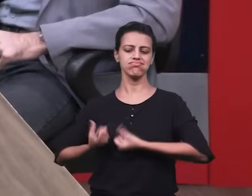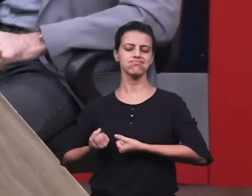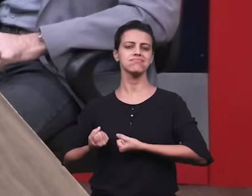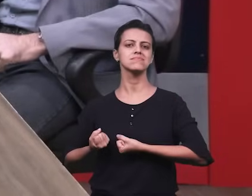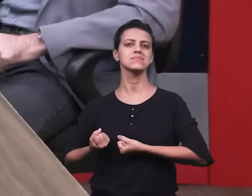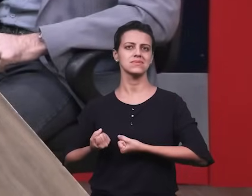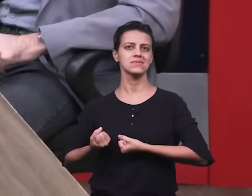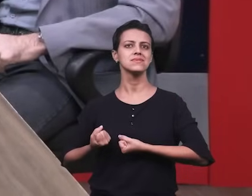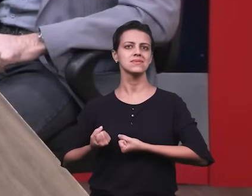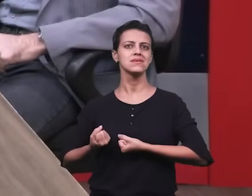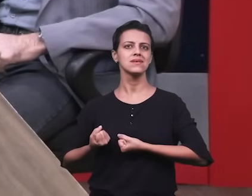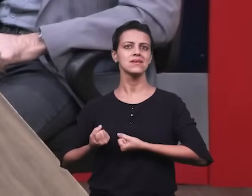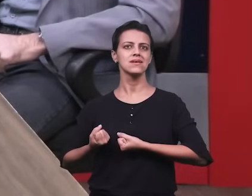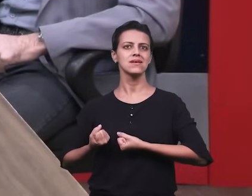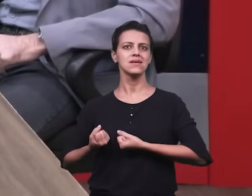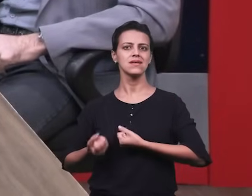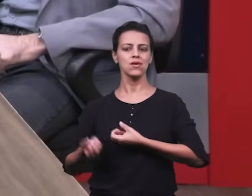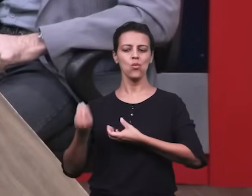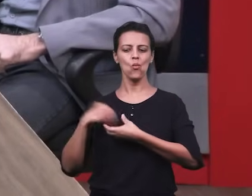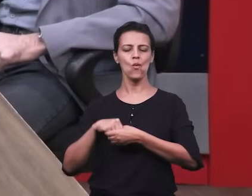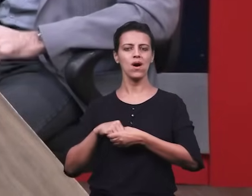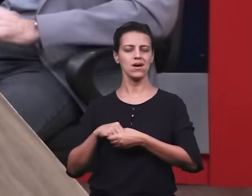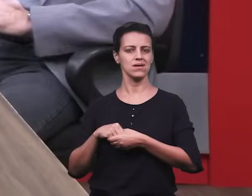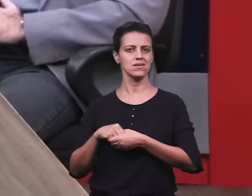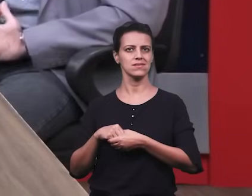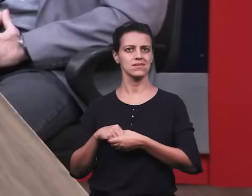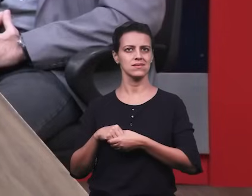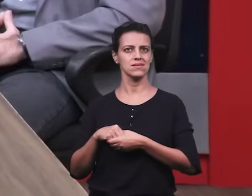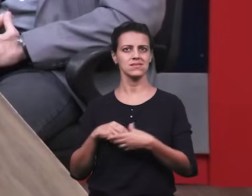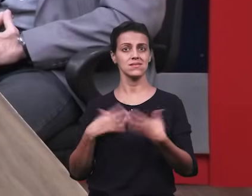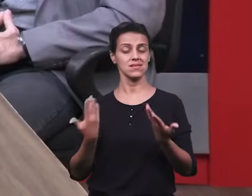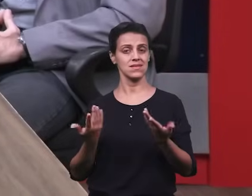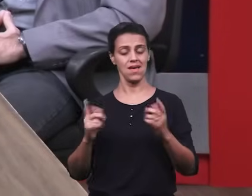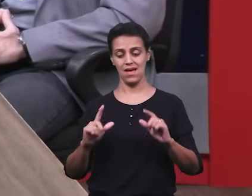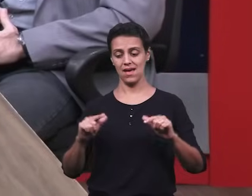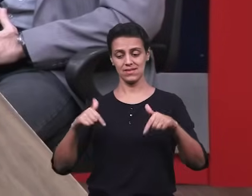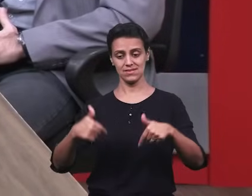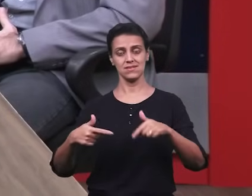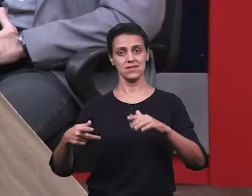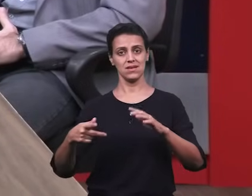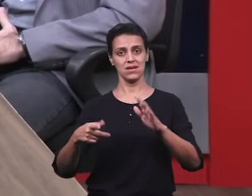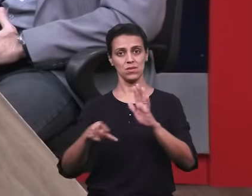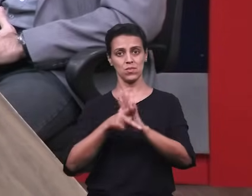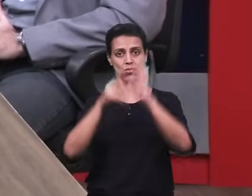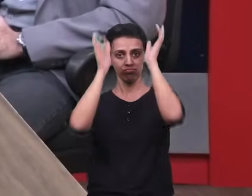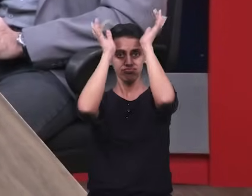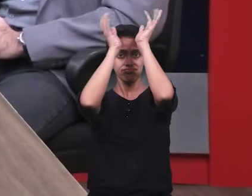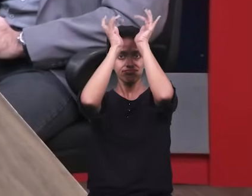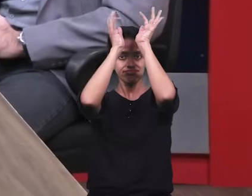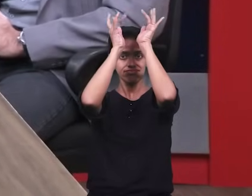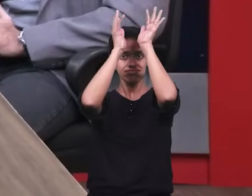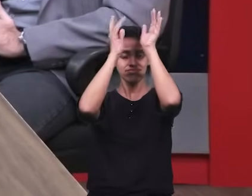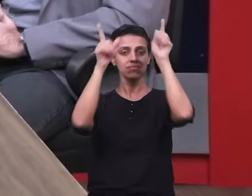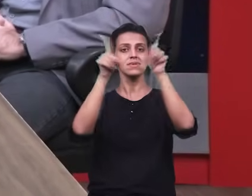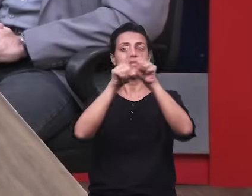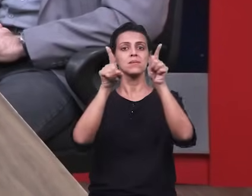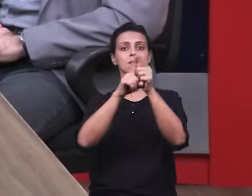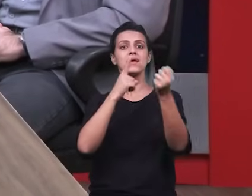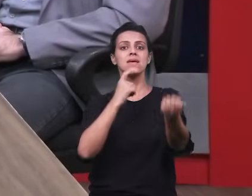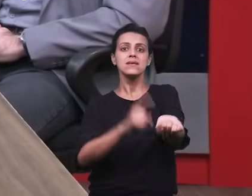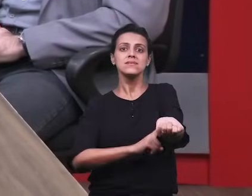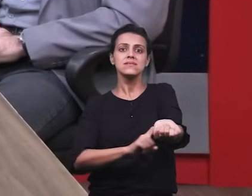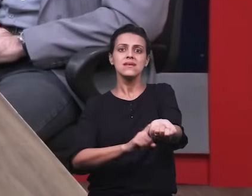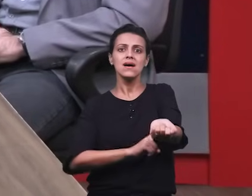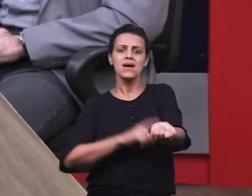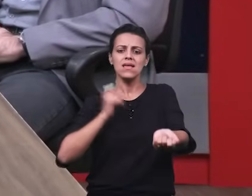essa informação e vai preservar a vida. Então, a ação do sistema neurológico com o sangue é uma